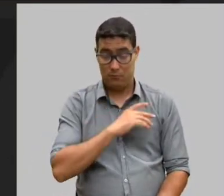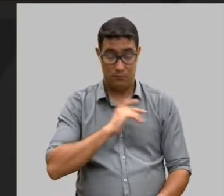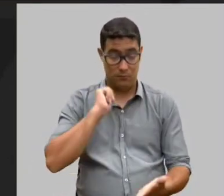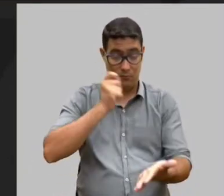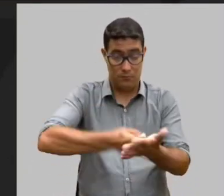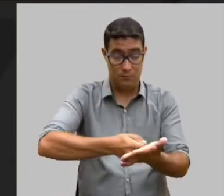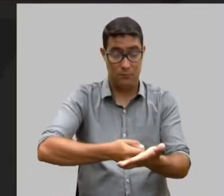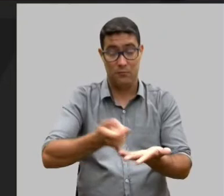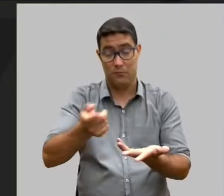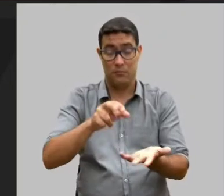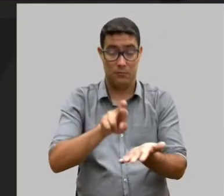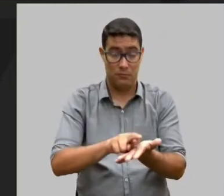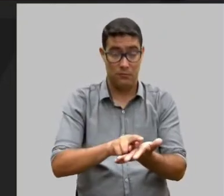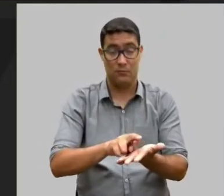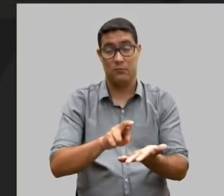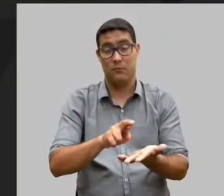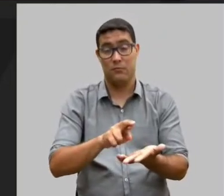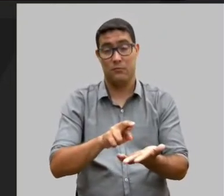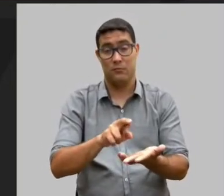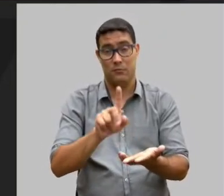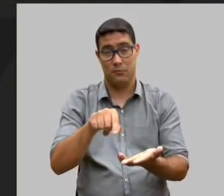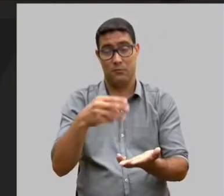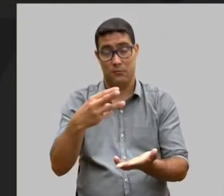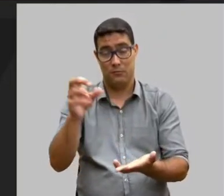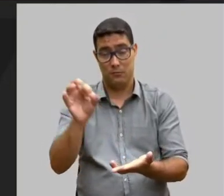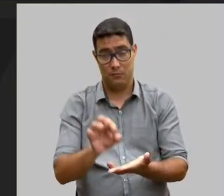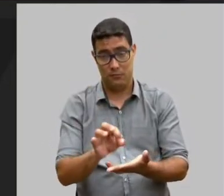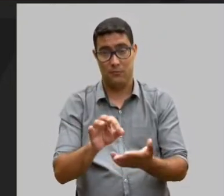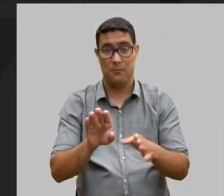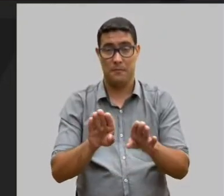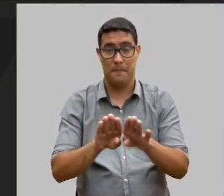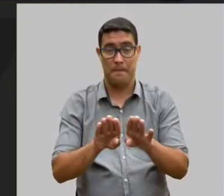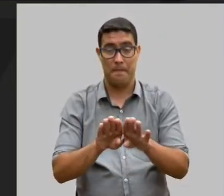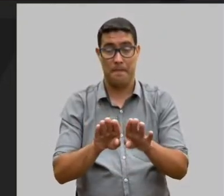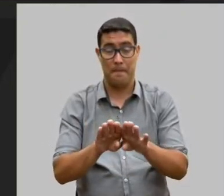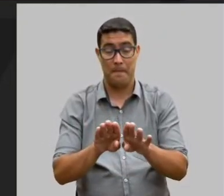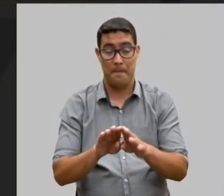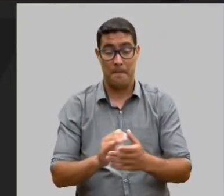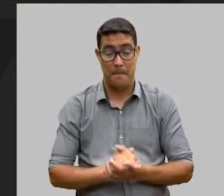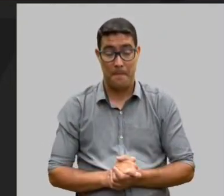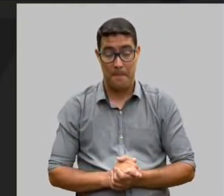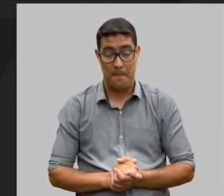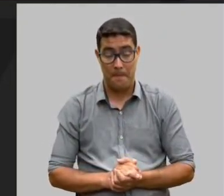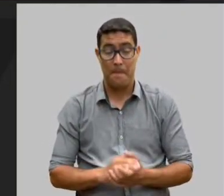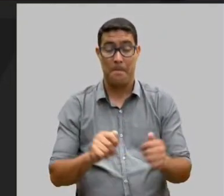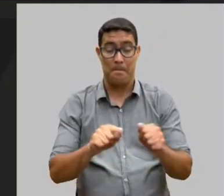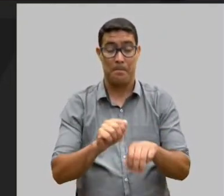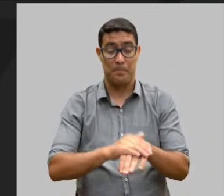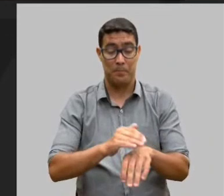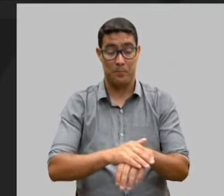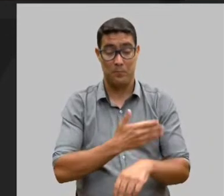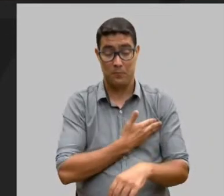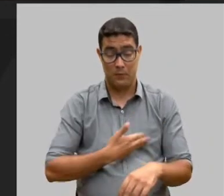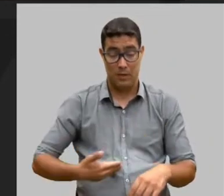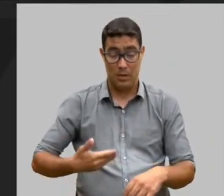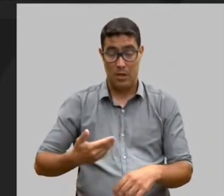3% receita líquida real e e e e e e tu fazia essa dívida ainda assim crescer em